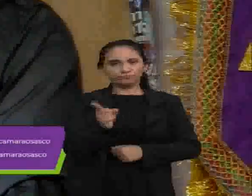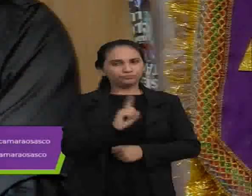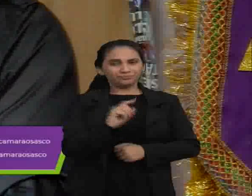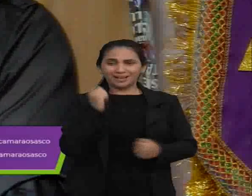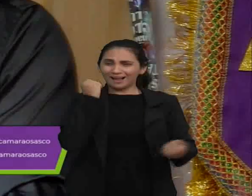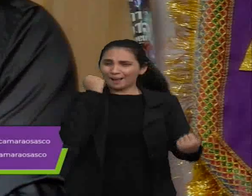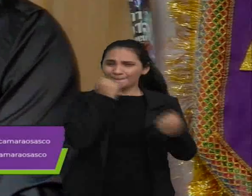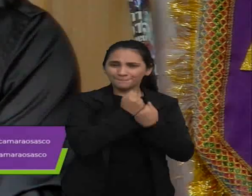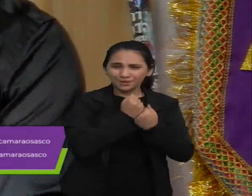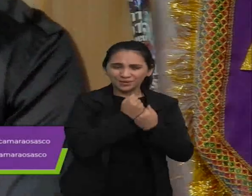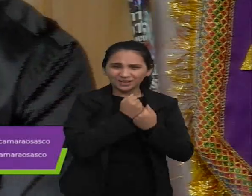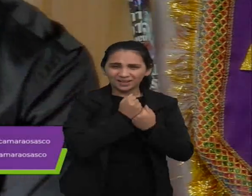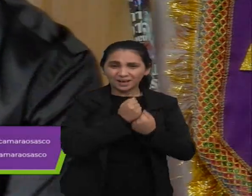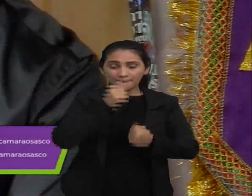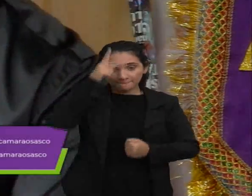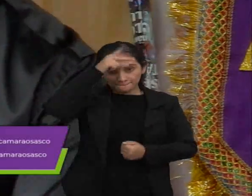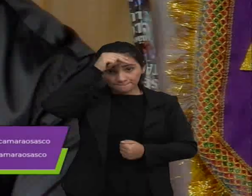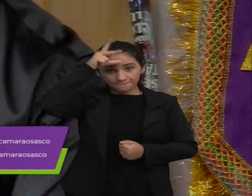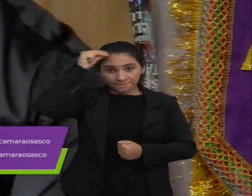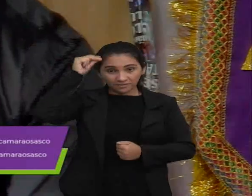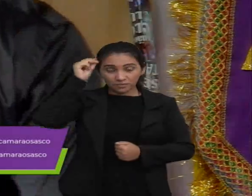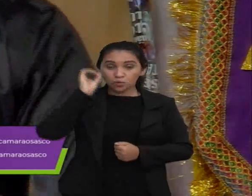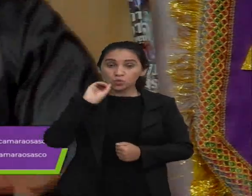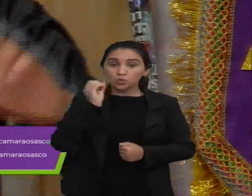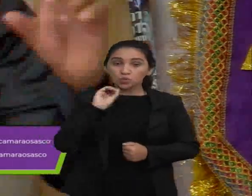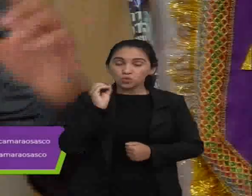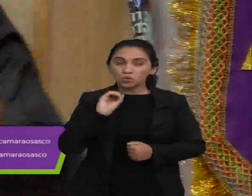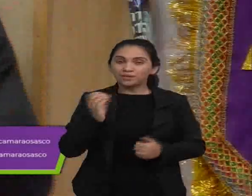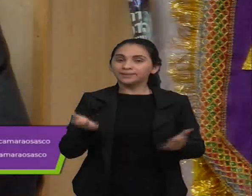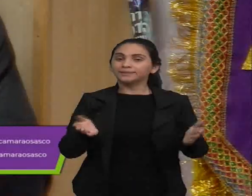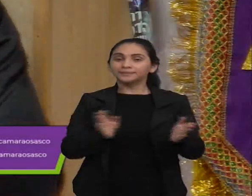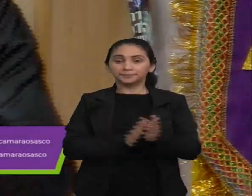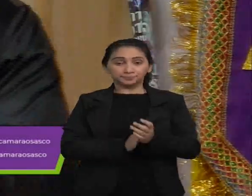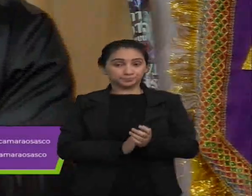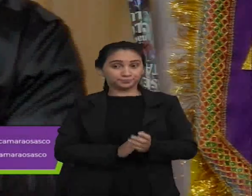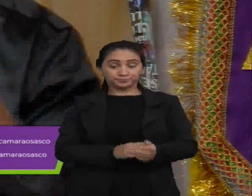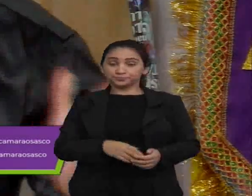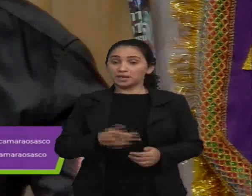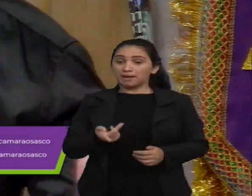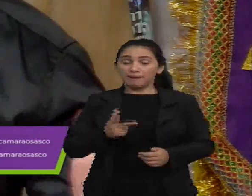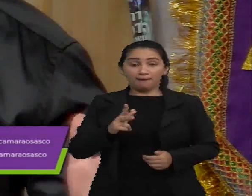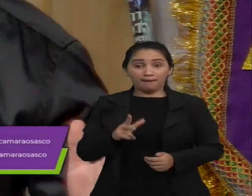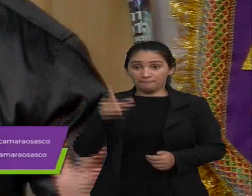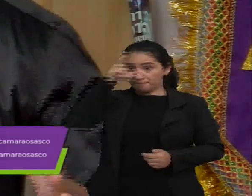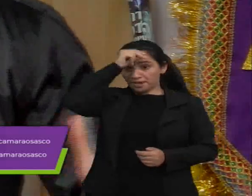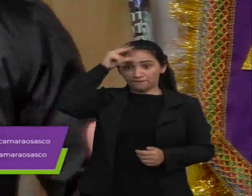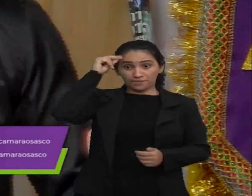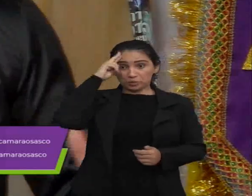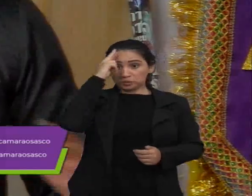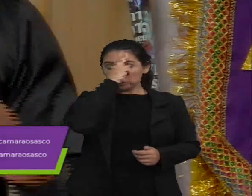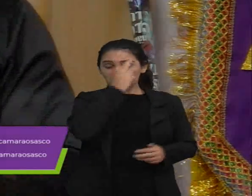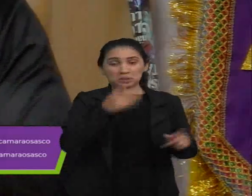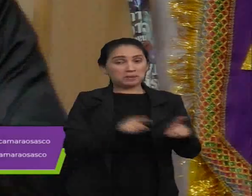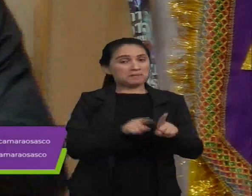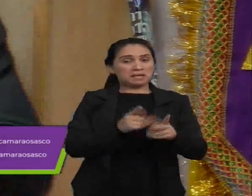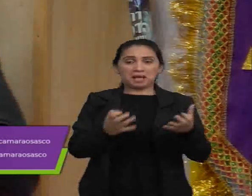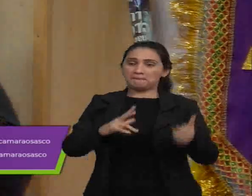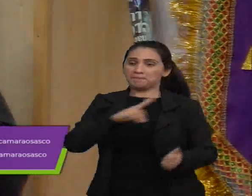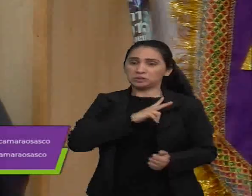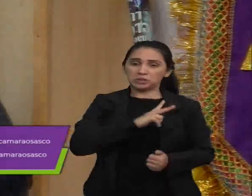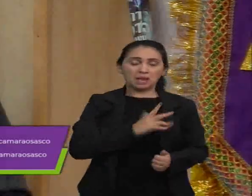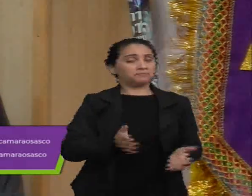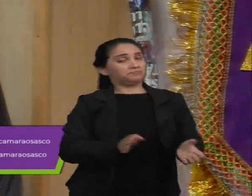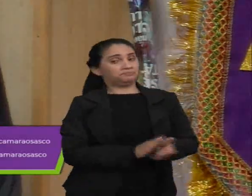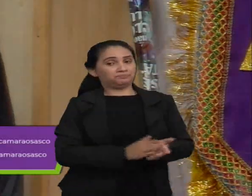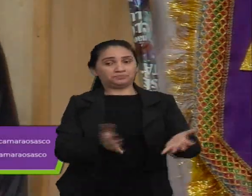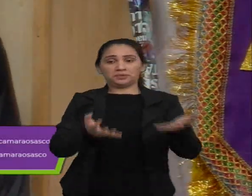apoiado por esse prefeito aqui de Osasco que tem mania também de privatizar tudo ele quer privatizar tudo hoje